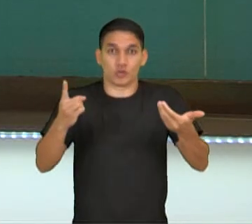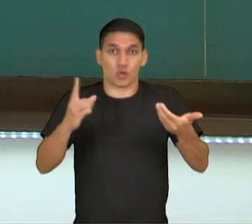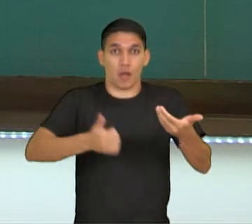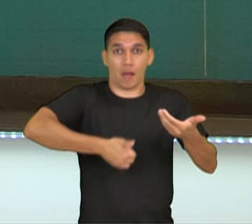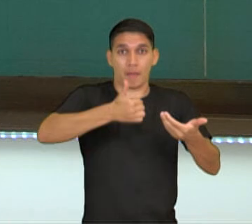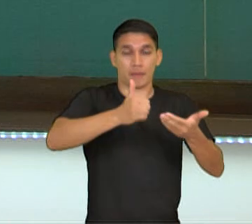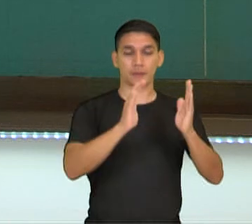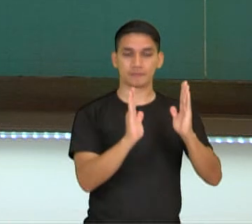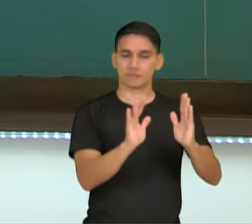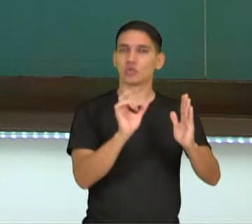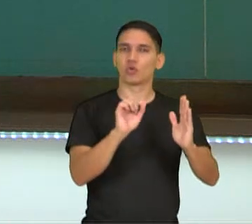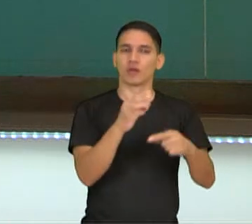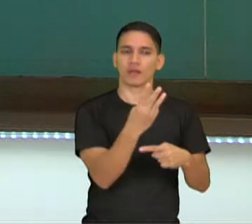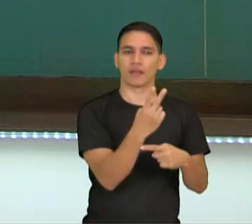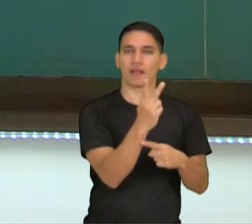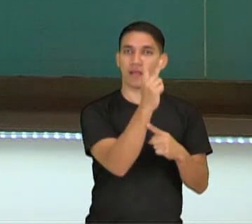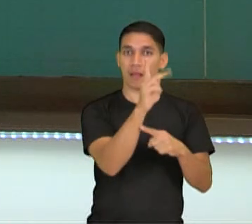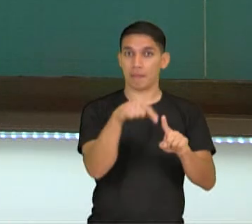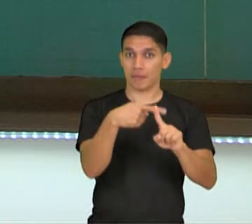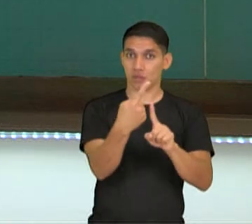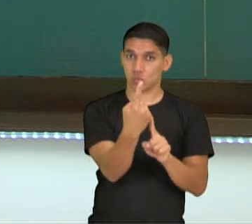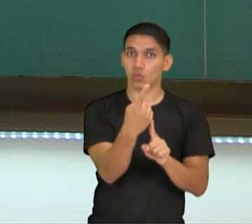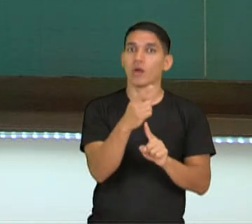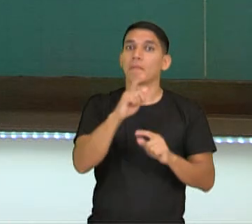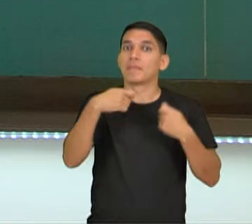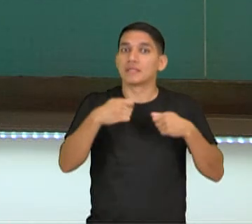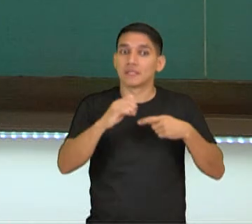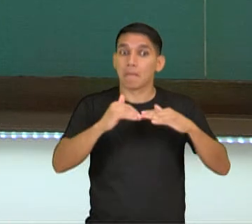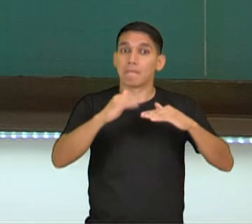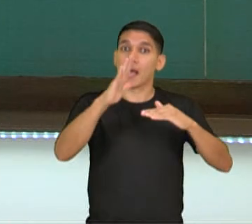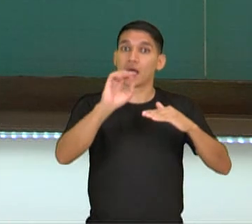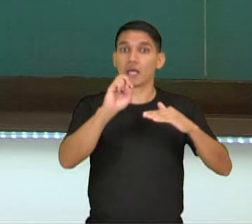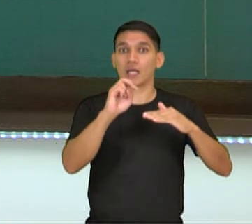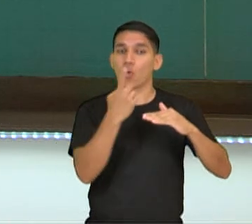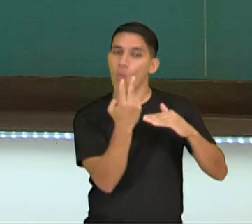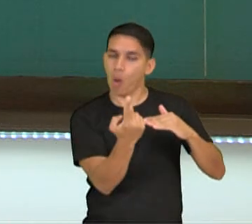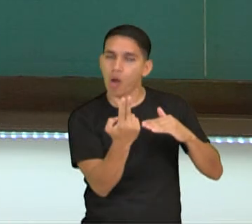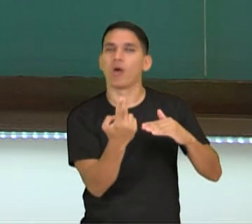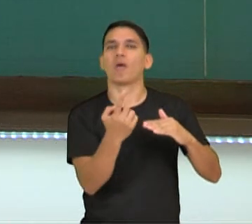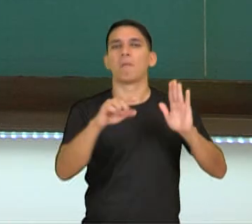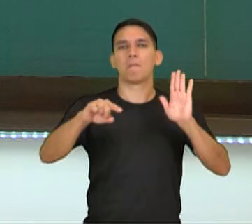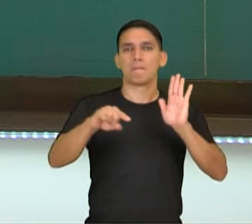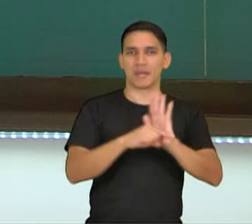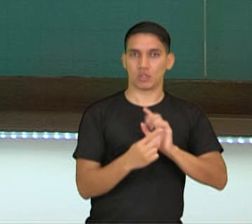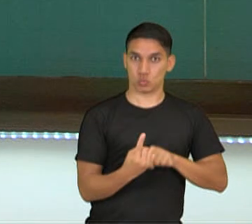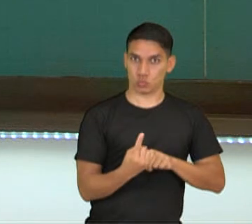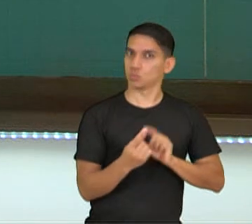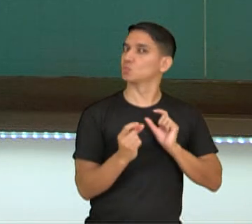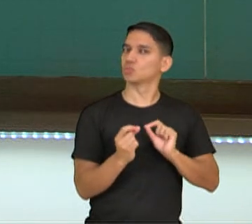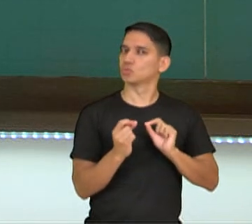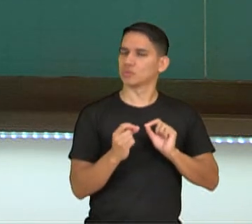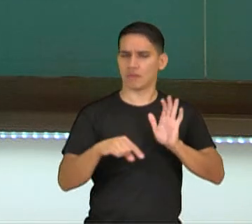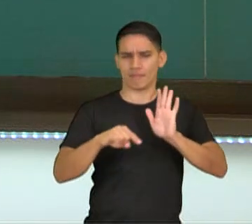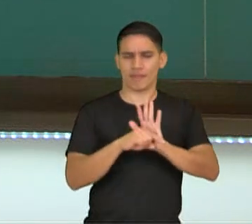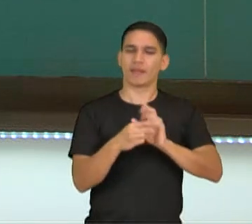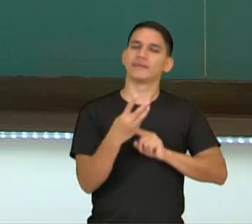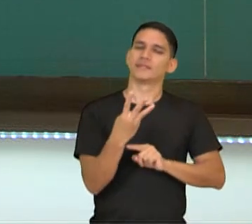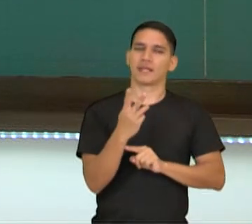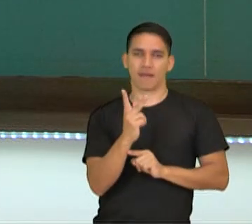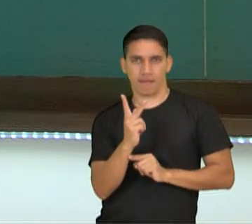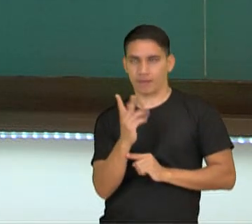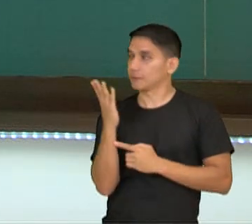parte, que 3K mais 1 tem que ser maior ou igual que menos 1. Então, menos